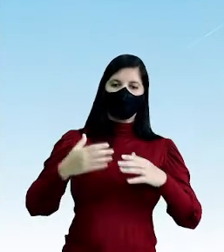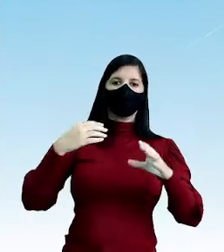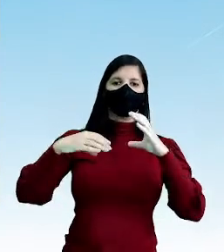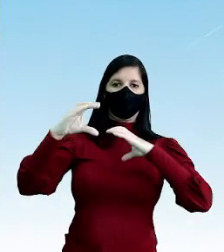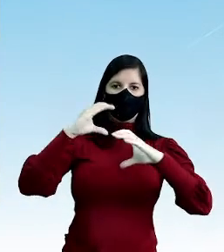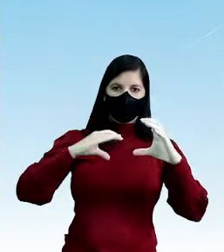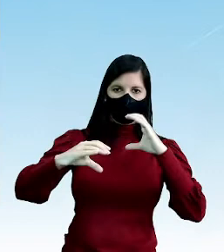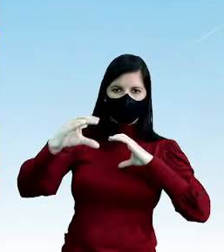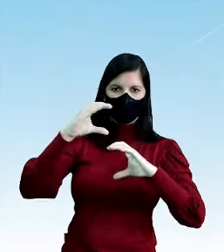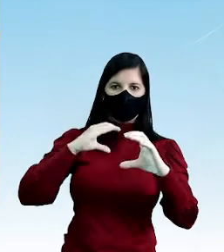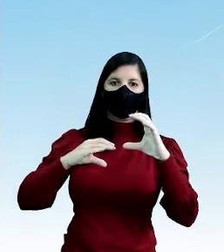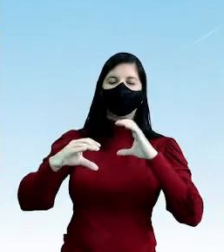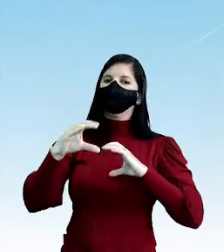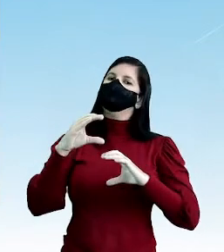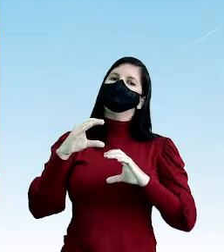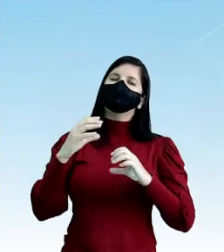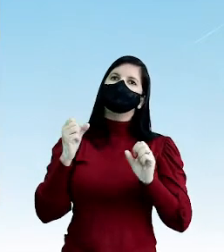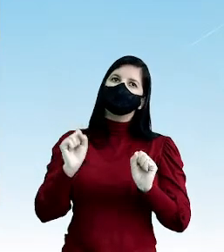comunicar